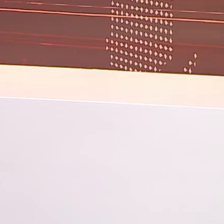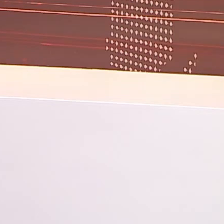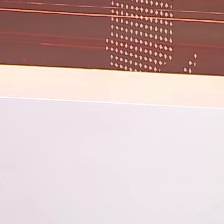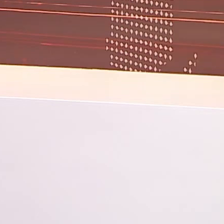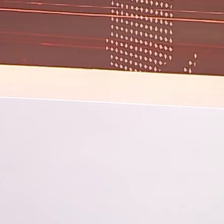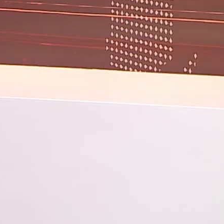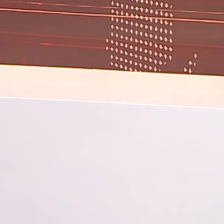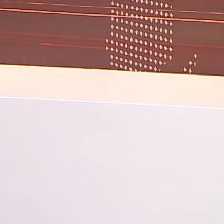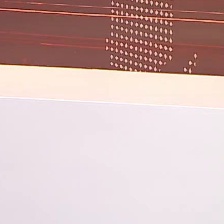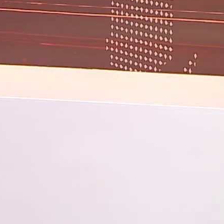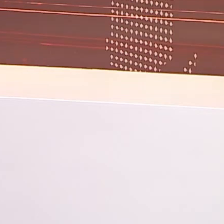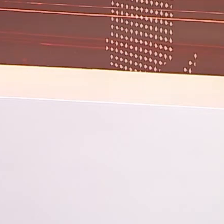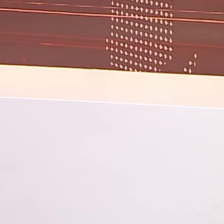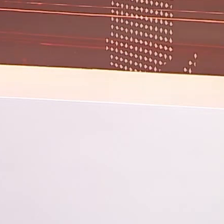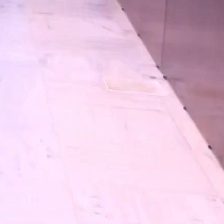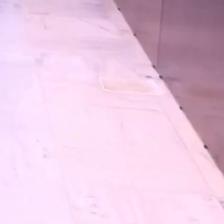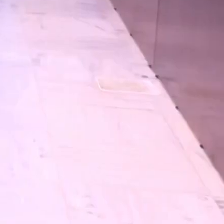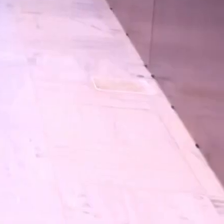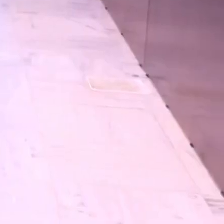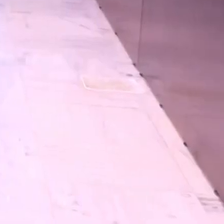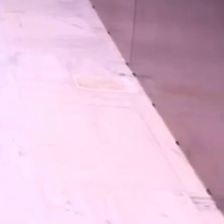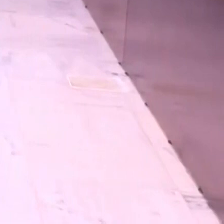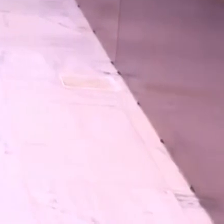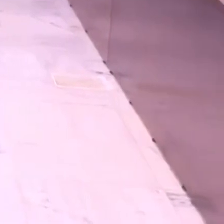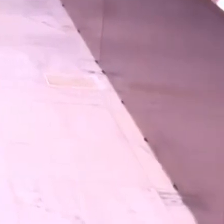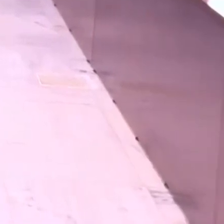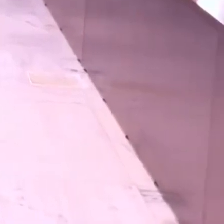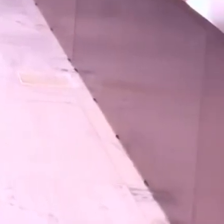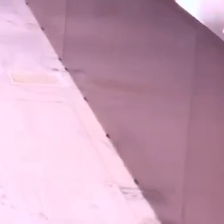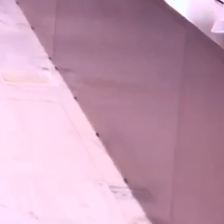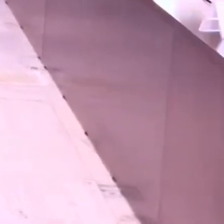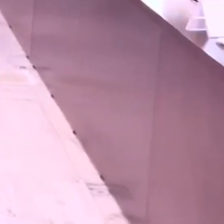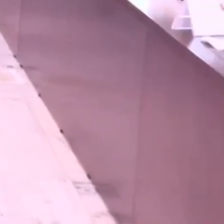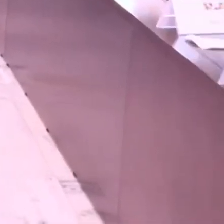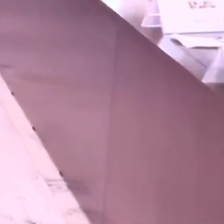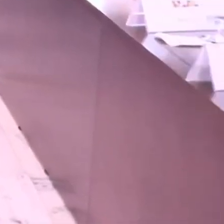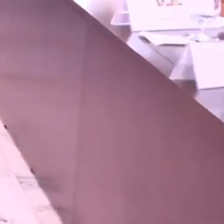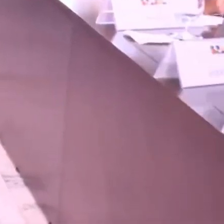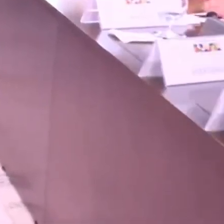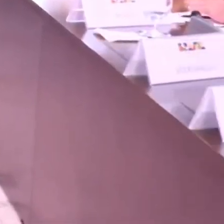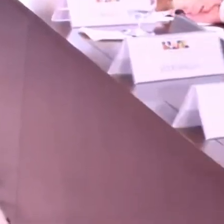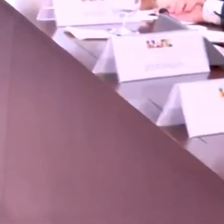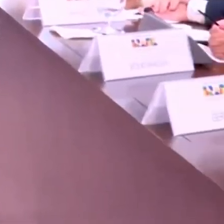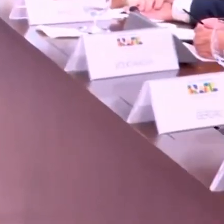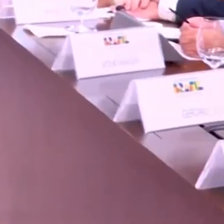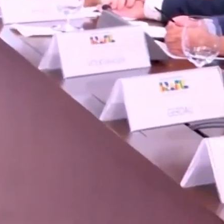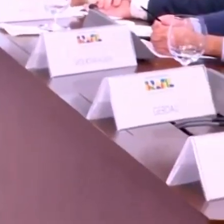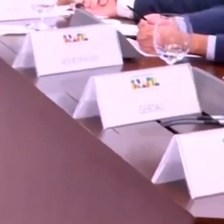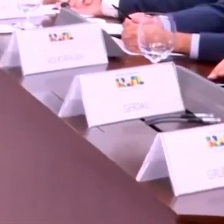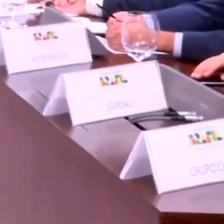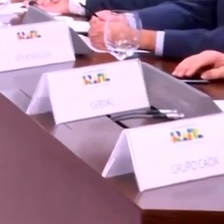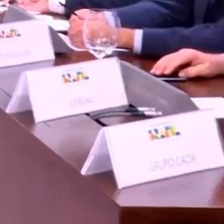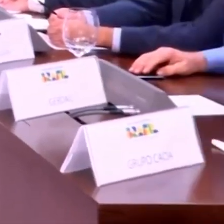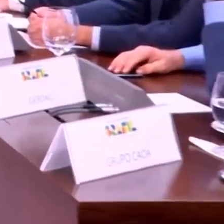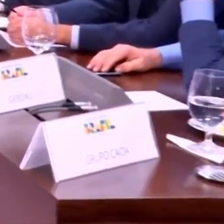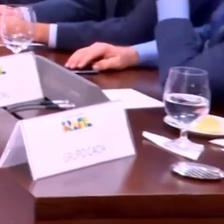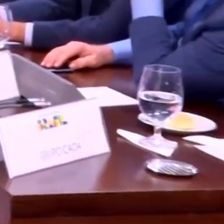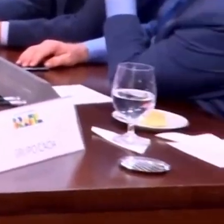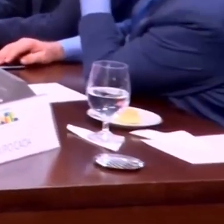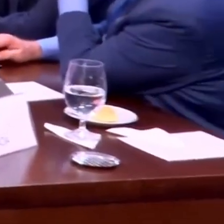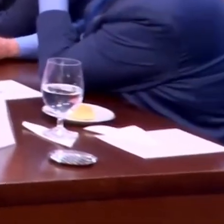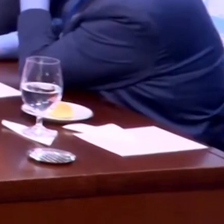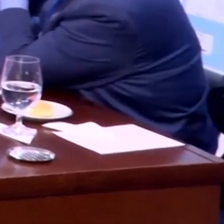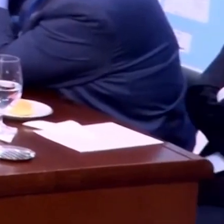a alta no preço dos automóveis. O anúncio foi feito após o encontro com representantes da indústria e dos trabalhadores do